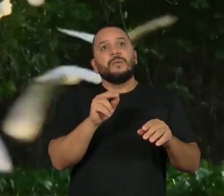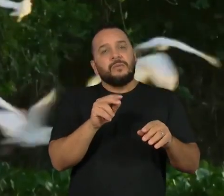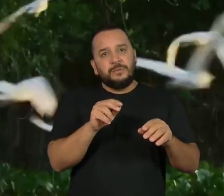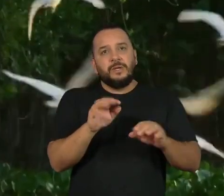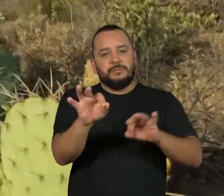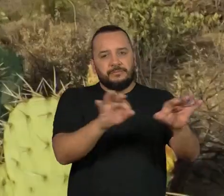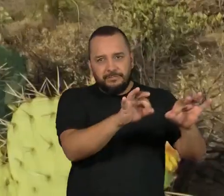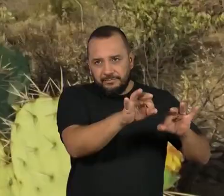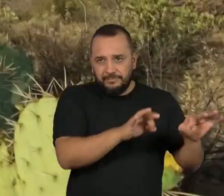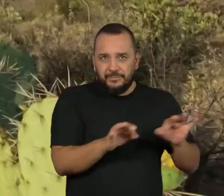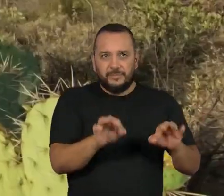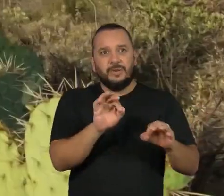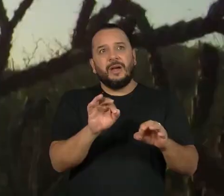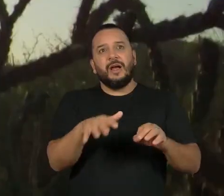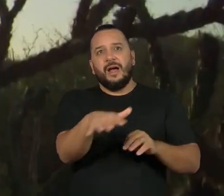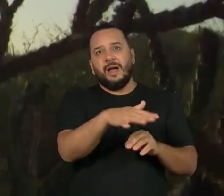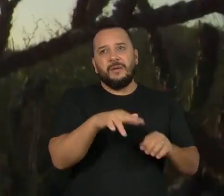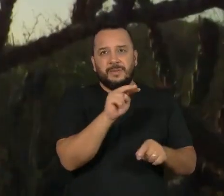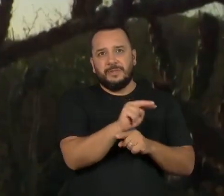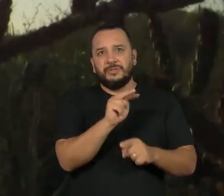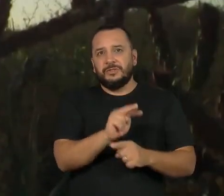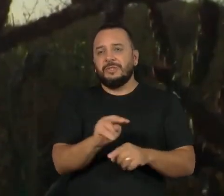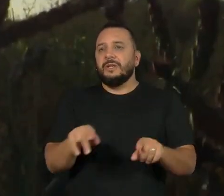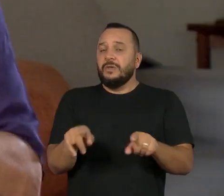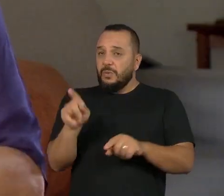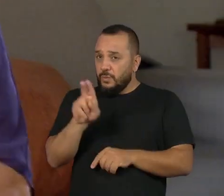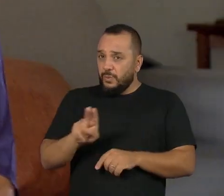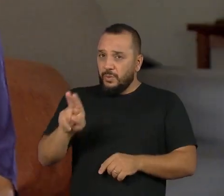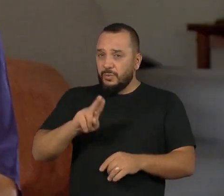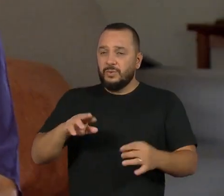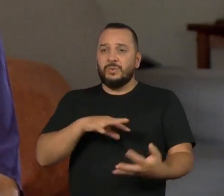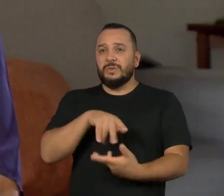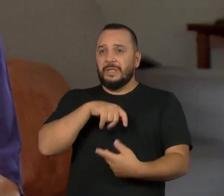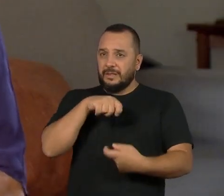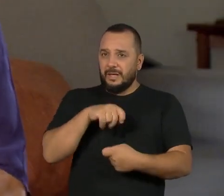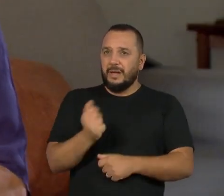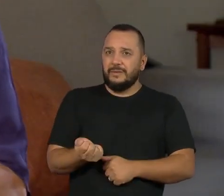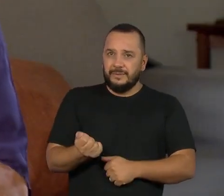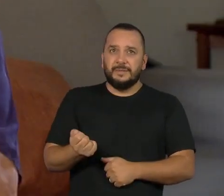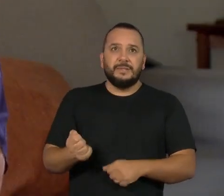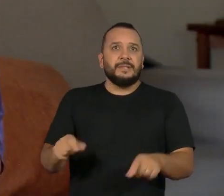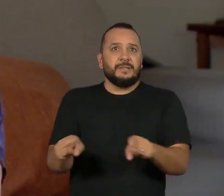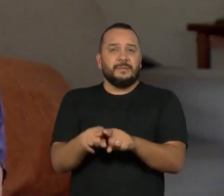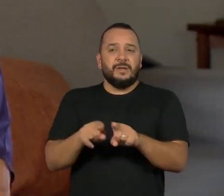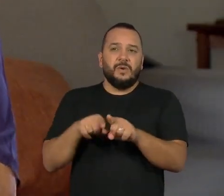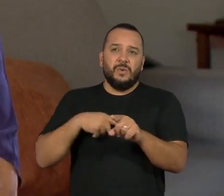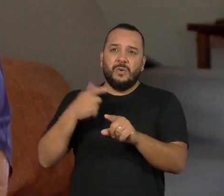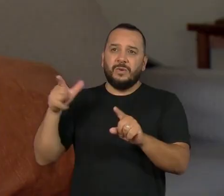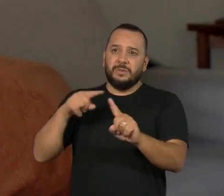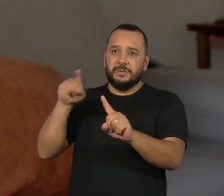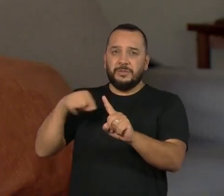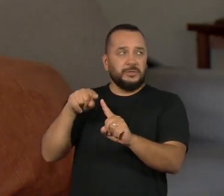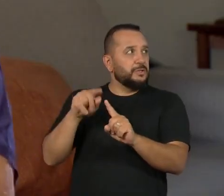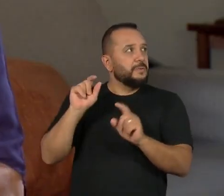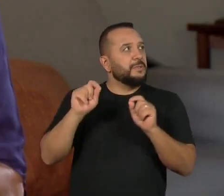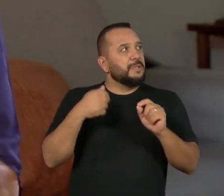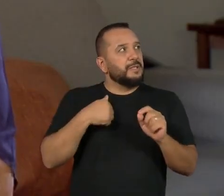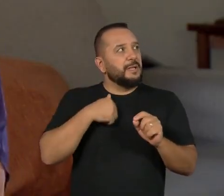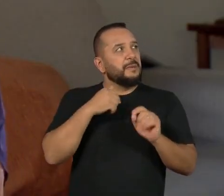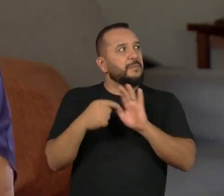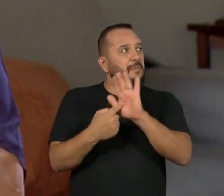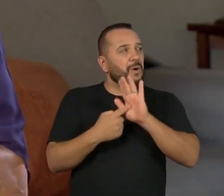protegidas, ao uso sustentável de espécies. Você tem um conjunto de outras metas que tratam exatamente de